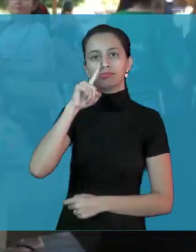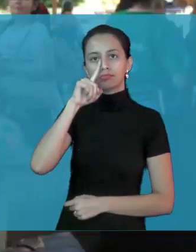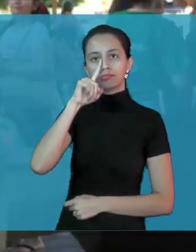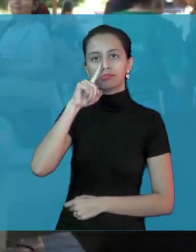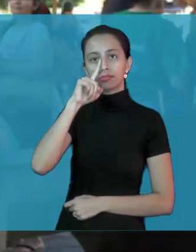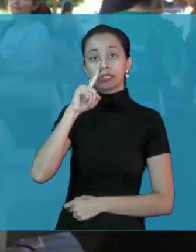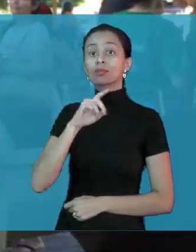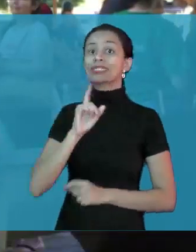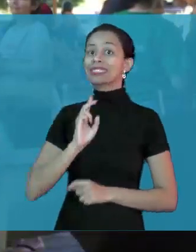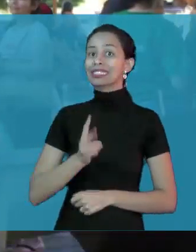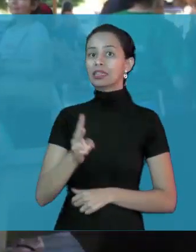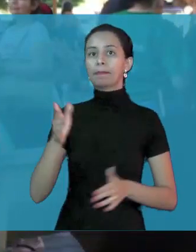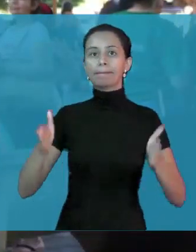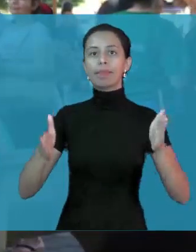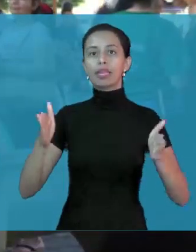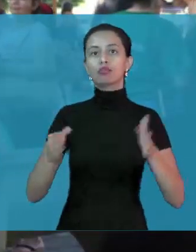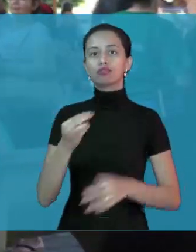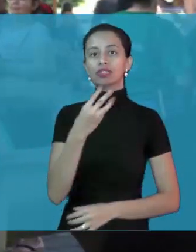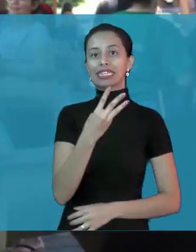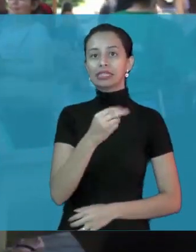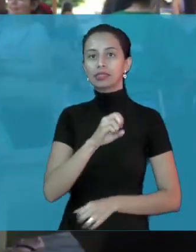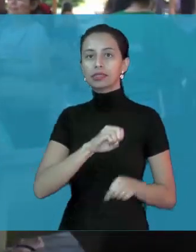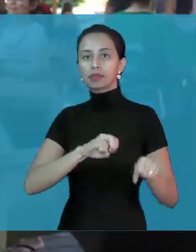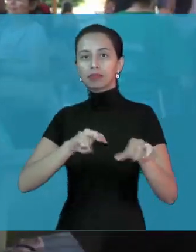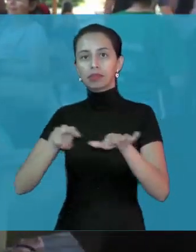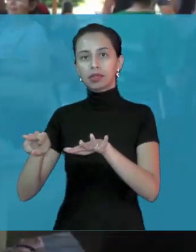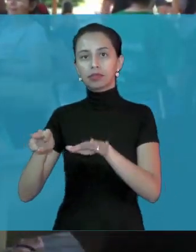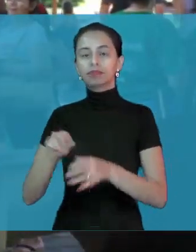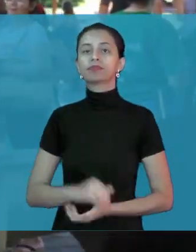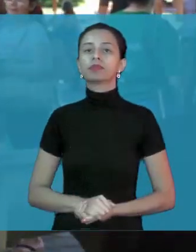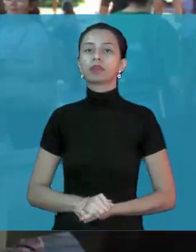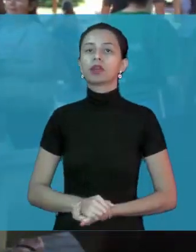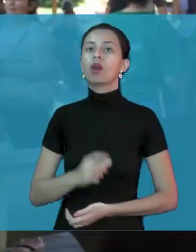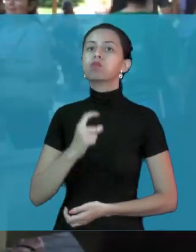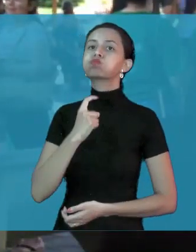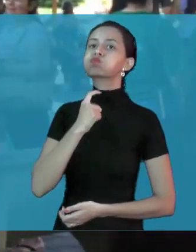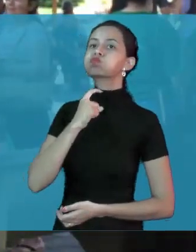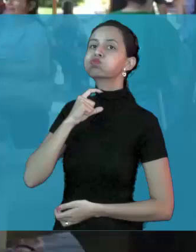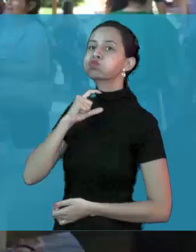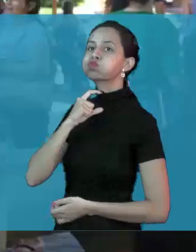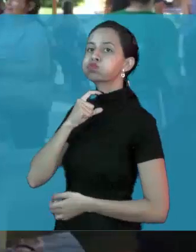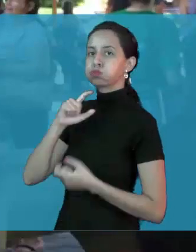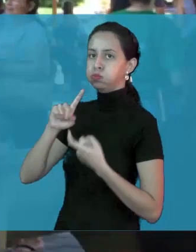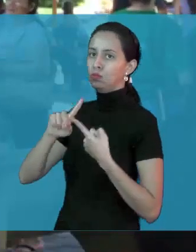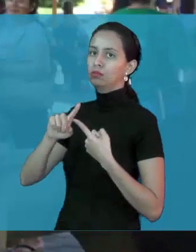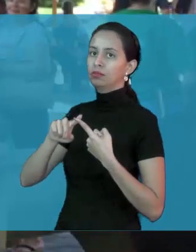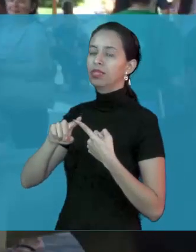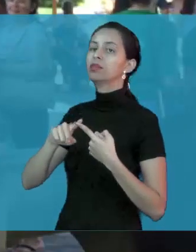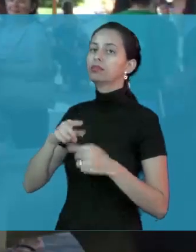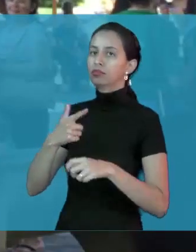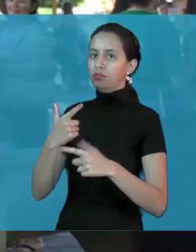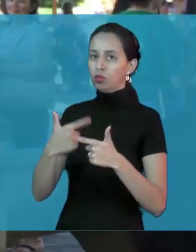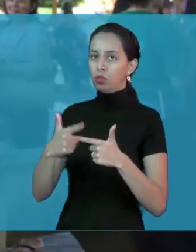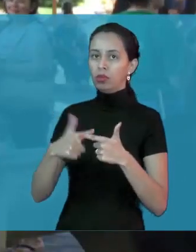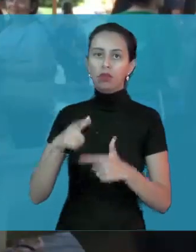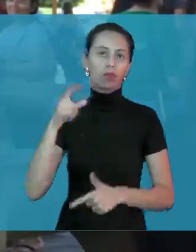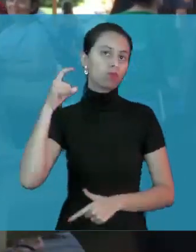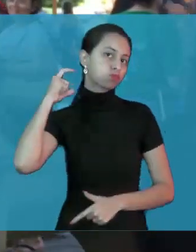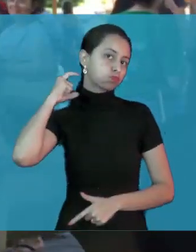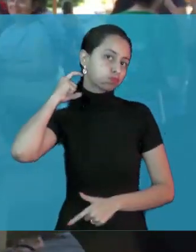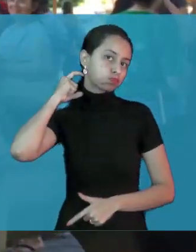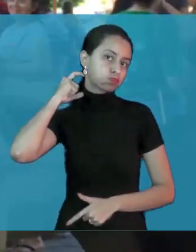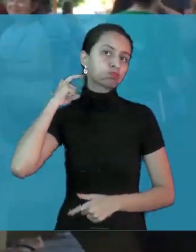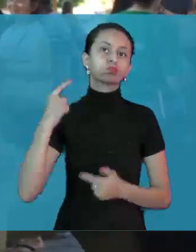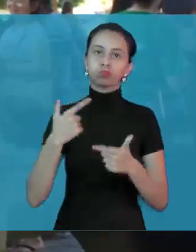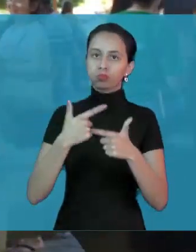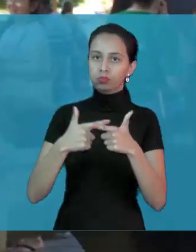não consegue cicatrizar em 3 semanas também. Nódulos no pescoço, muito comum em mulheres, os nódulos da tireoide, que se a mulher sentir algum